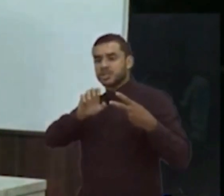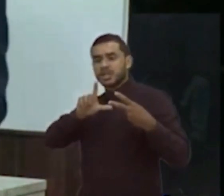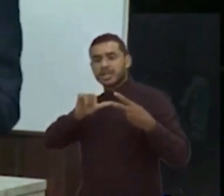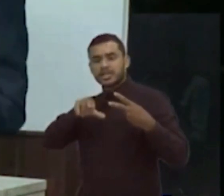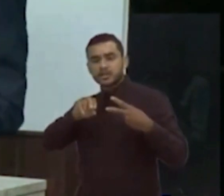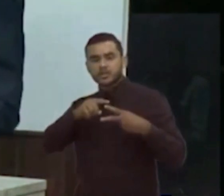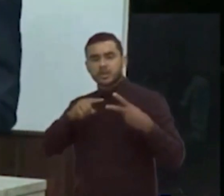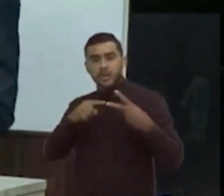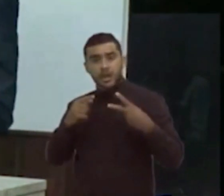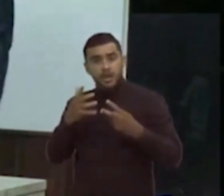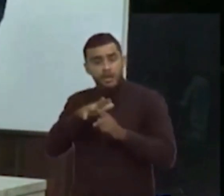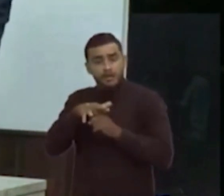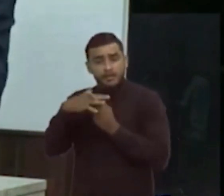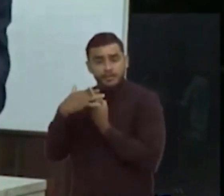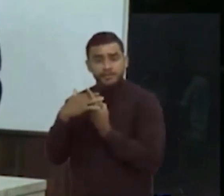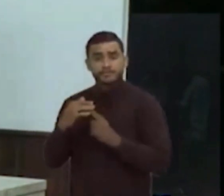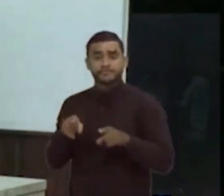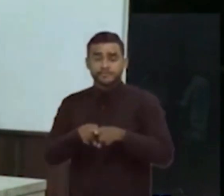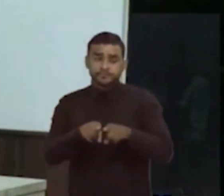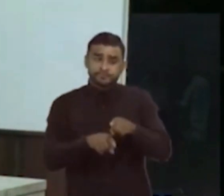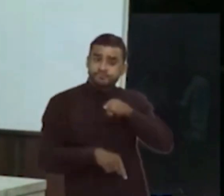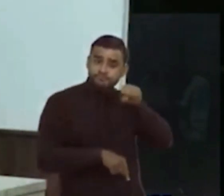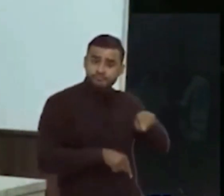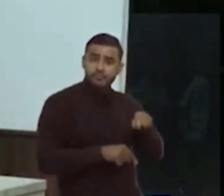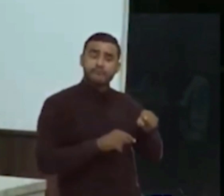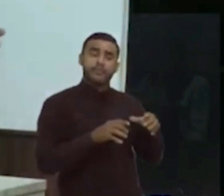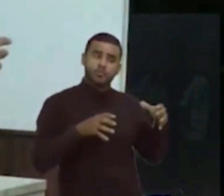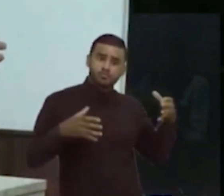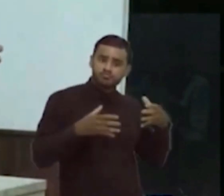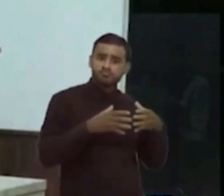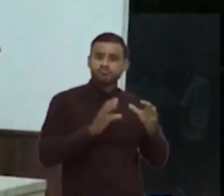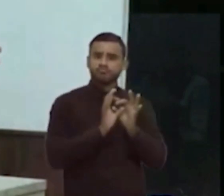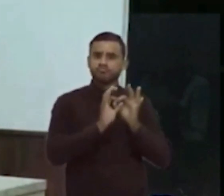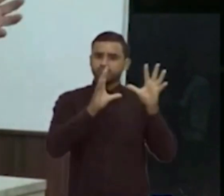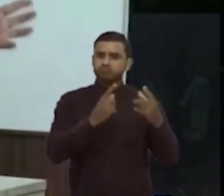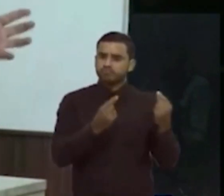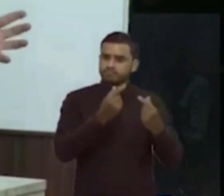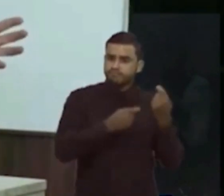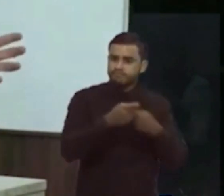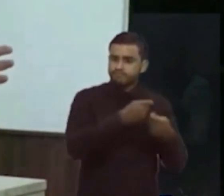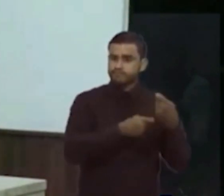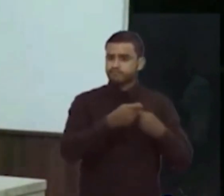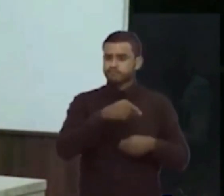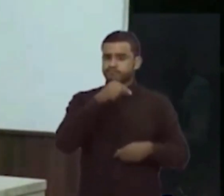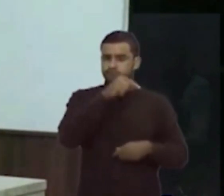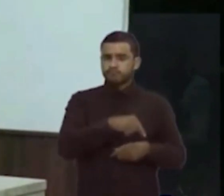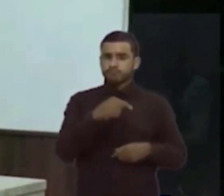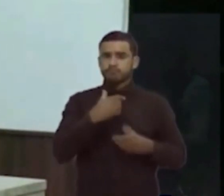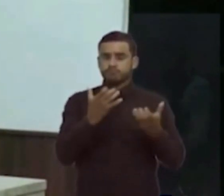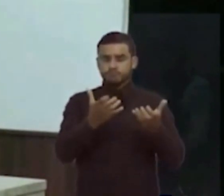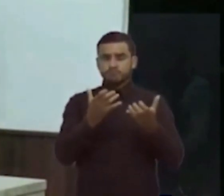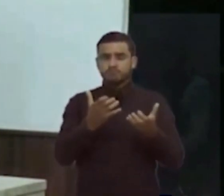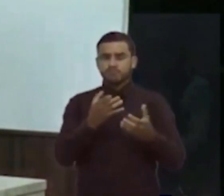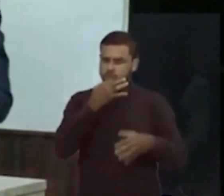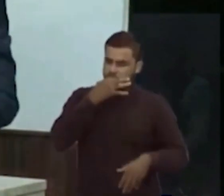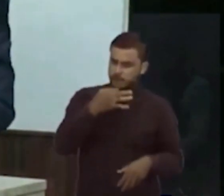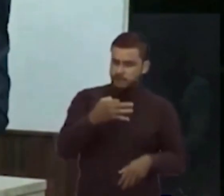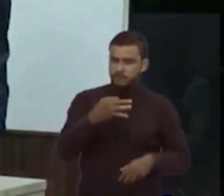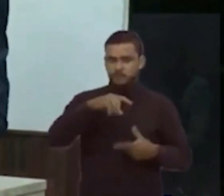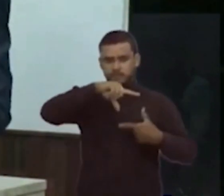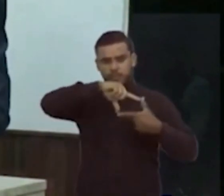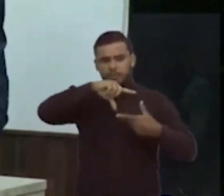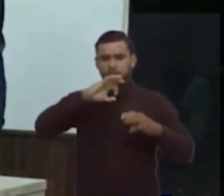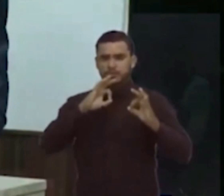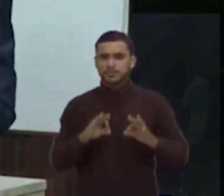havia também liberais, criptoconservadores, porém democratas, viscerais democratas. Vejam, Franco Montoro,